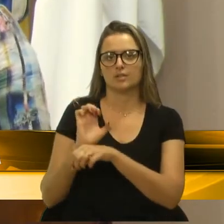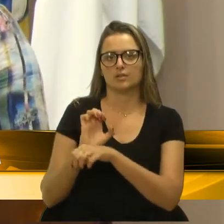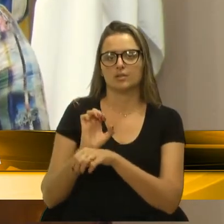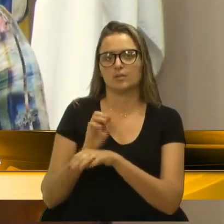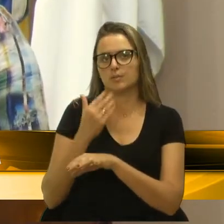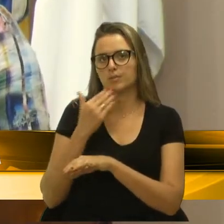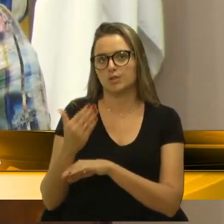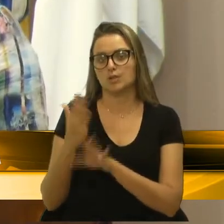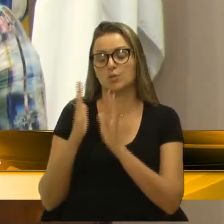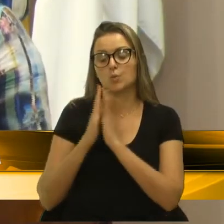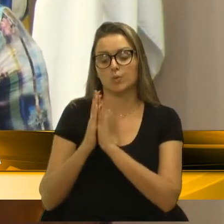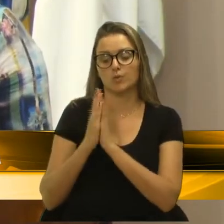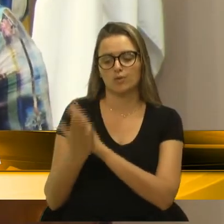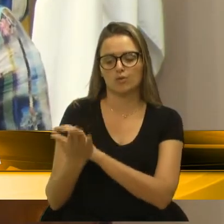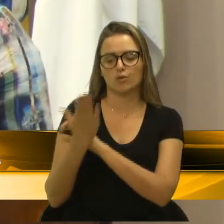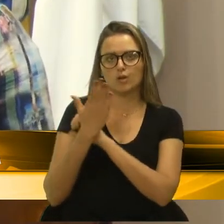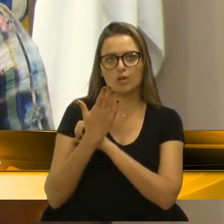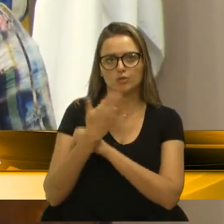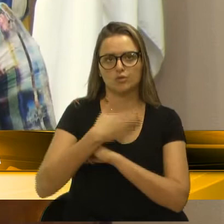pedindo socorro.